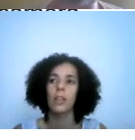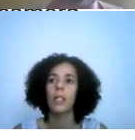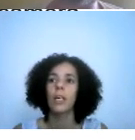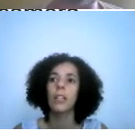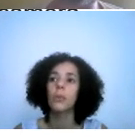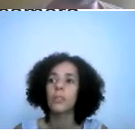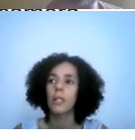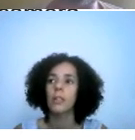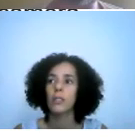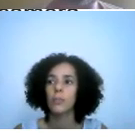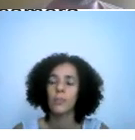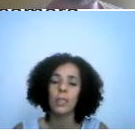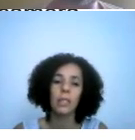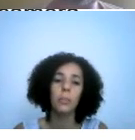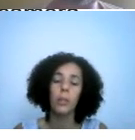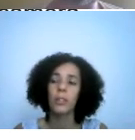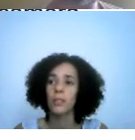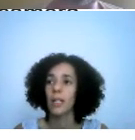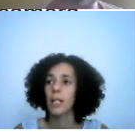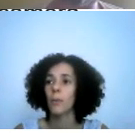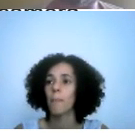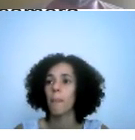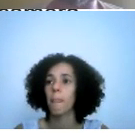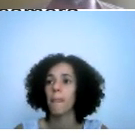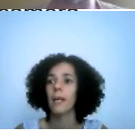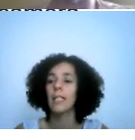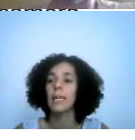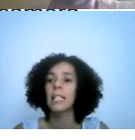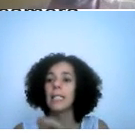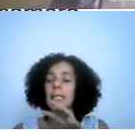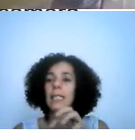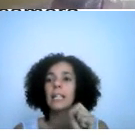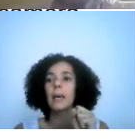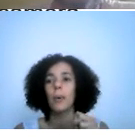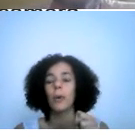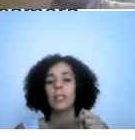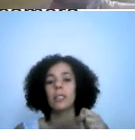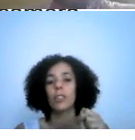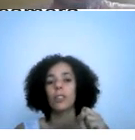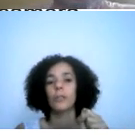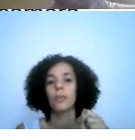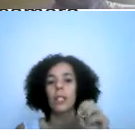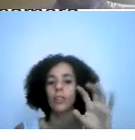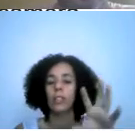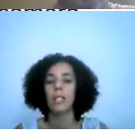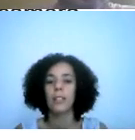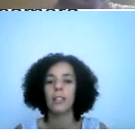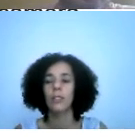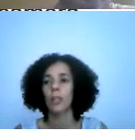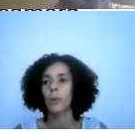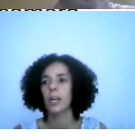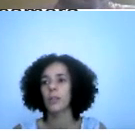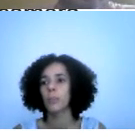exóticas em um 6, né, de proteção integral, né? E aí é importante a gente ter as